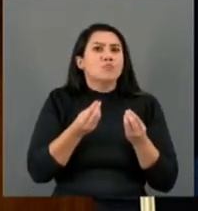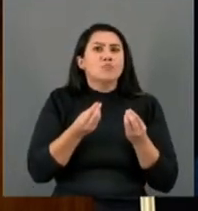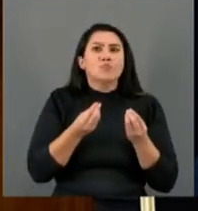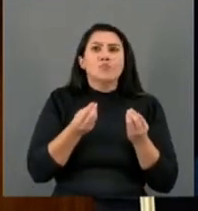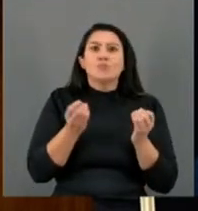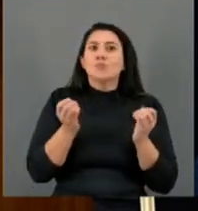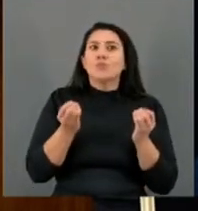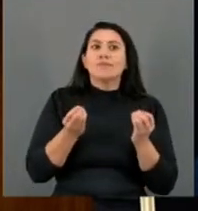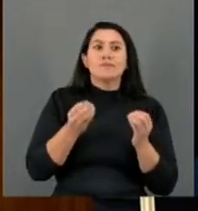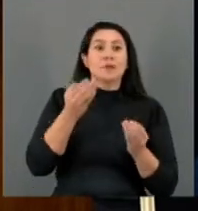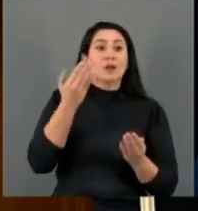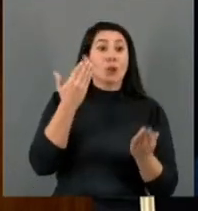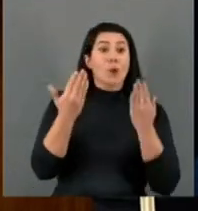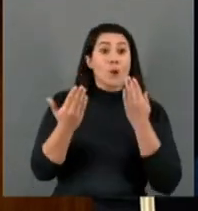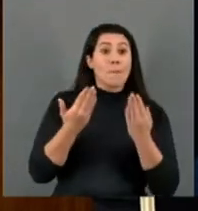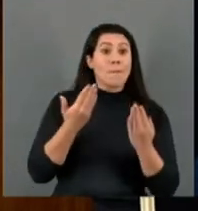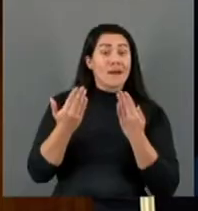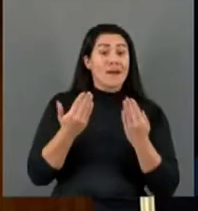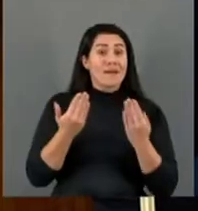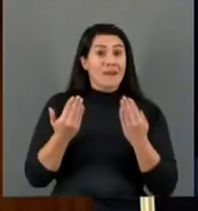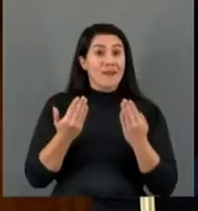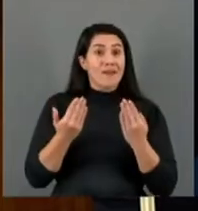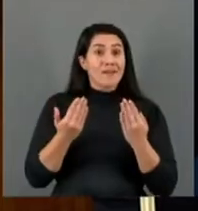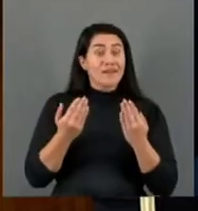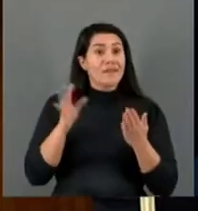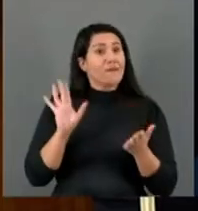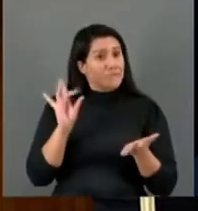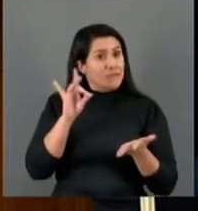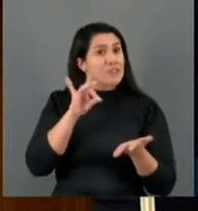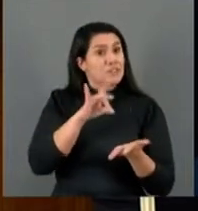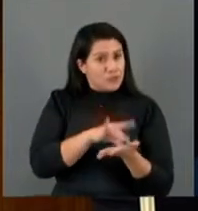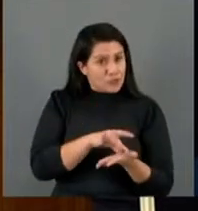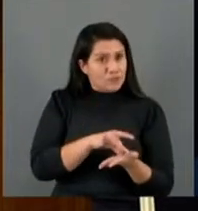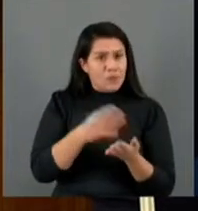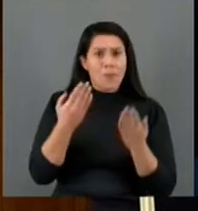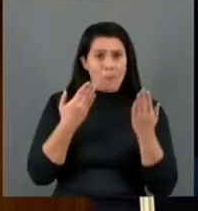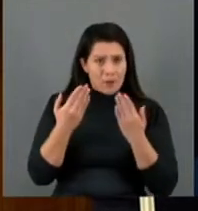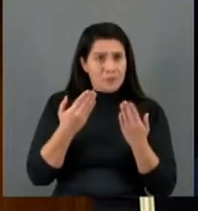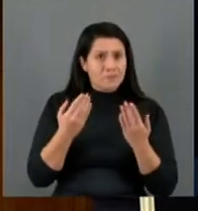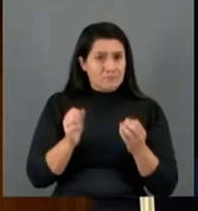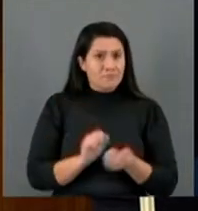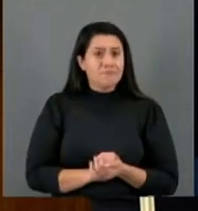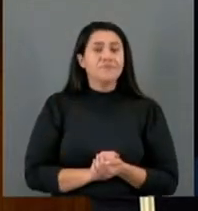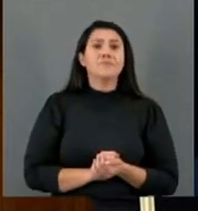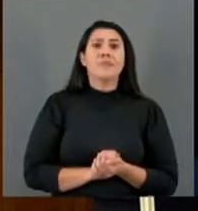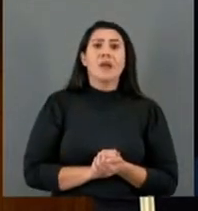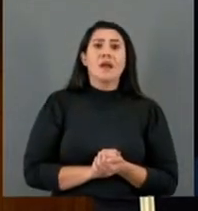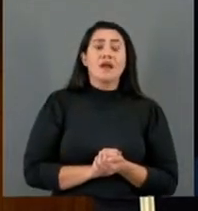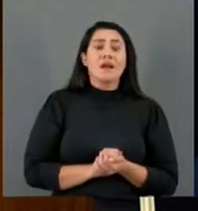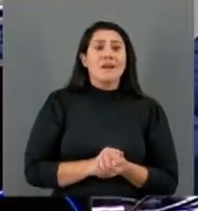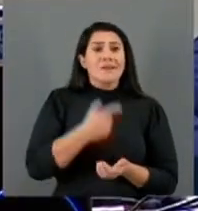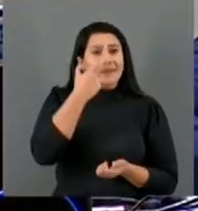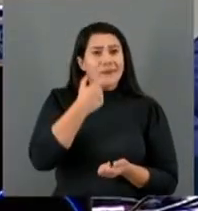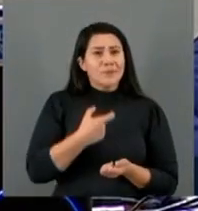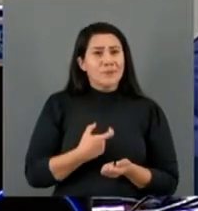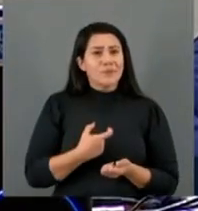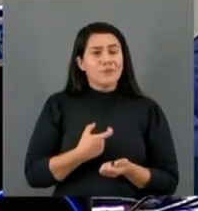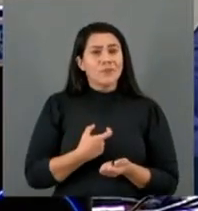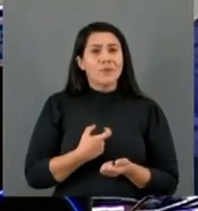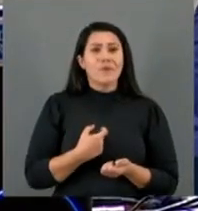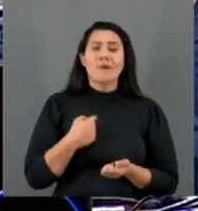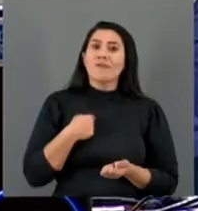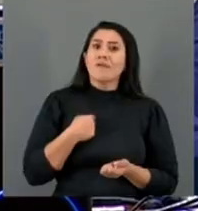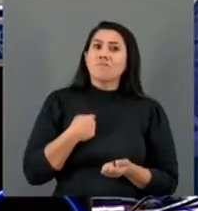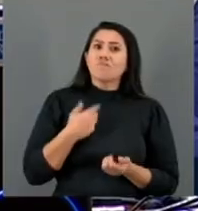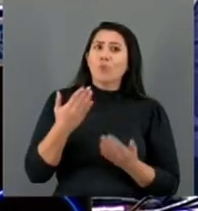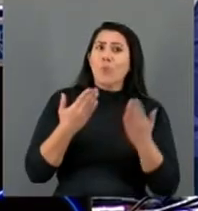para que efetivamente seja uma comparação razoável? Eu me permito comparar